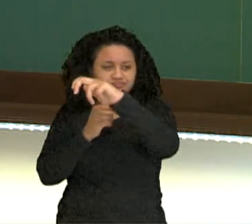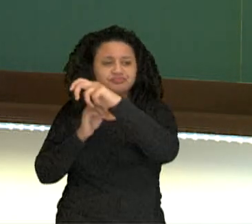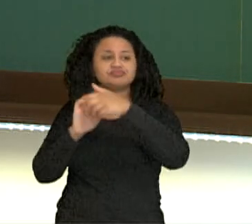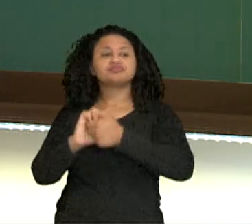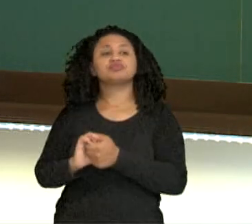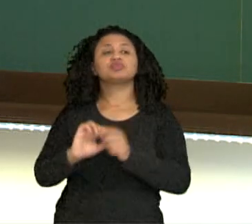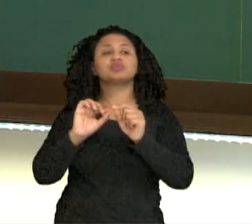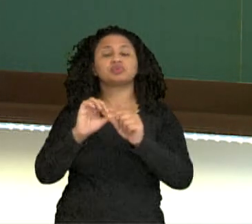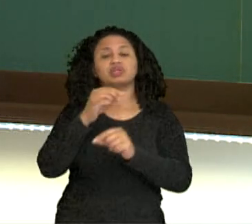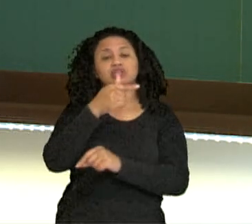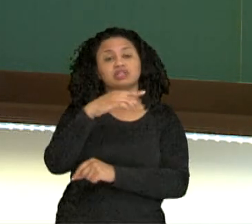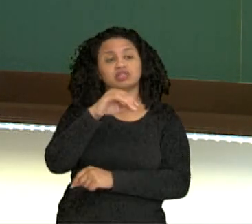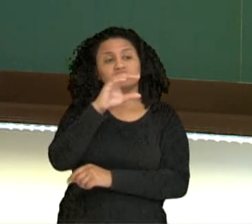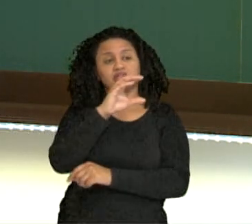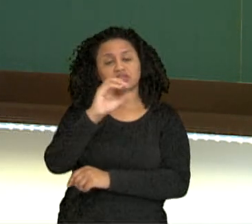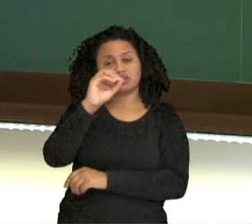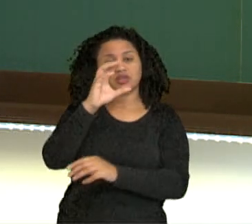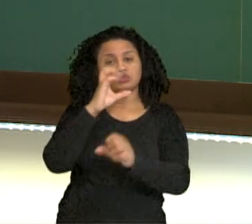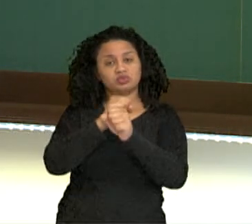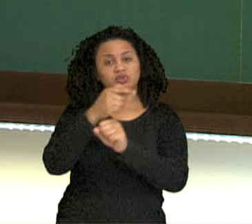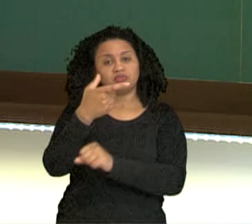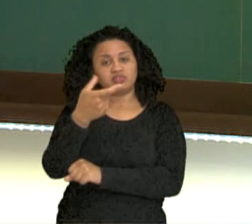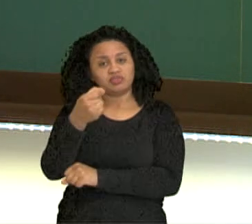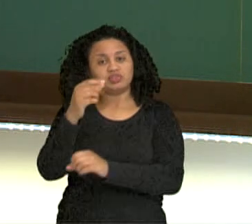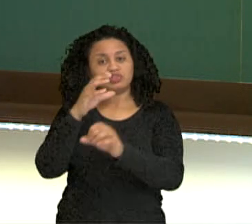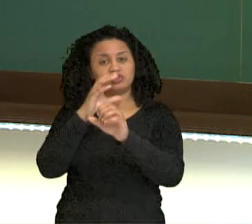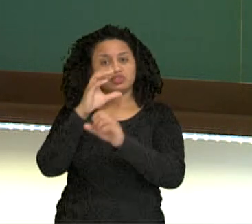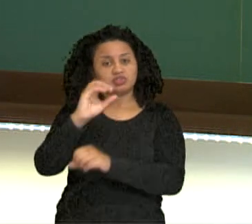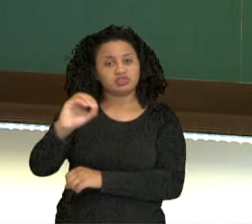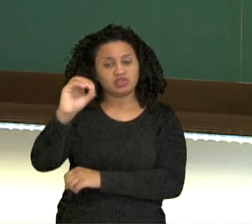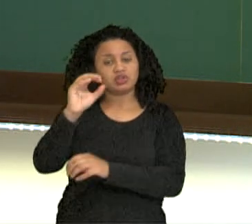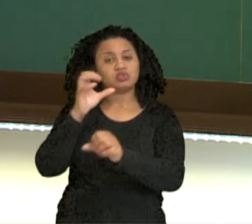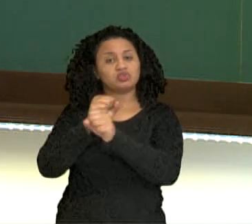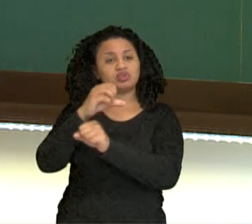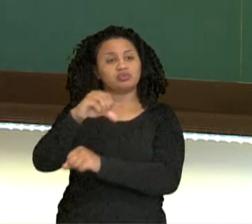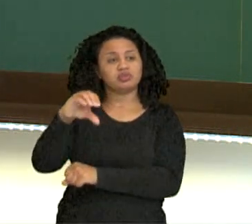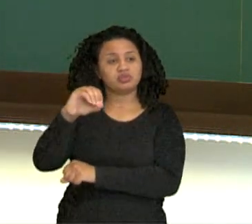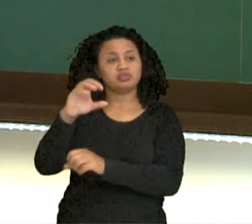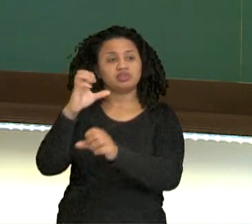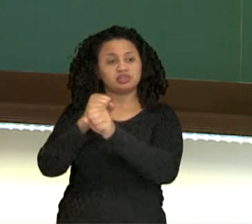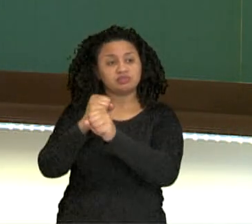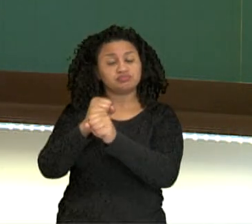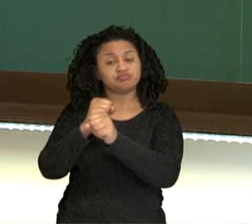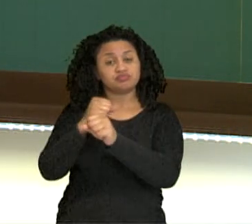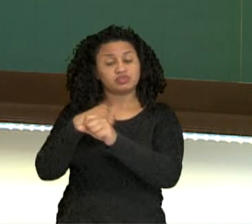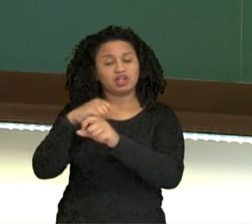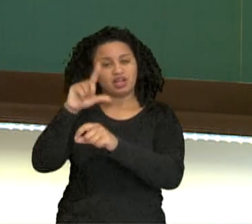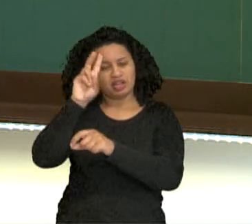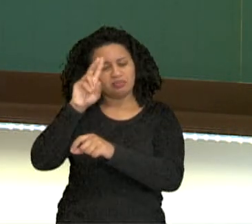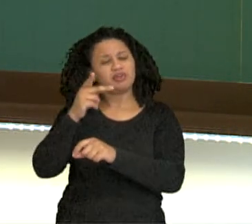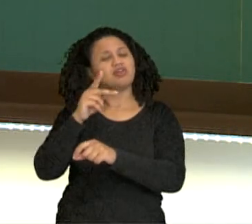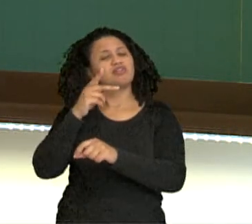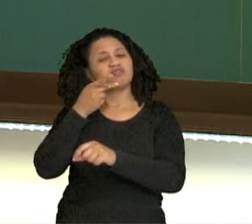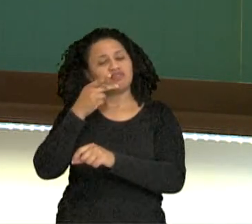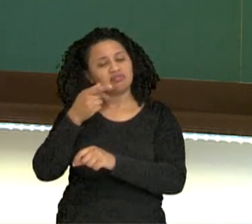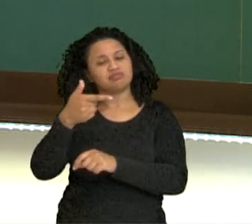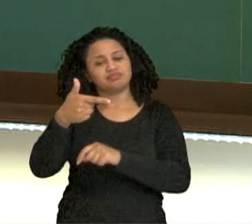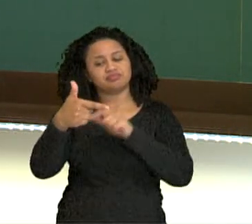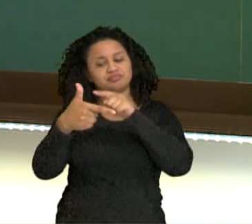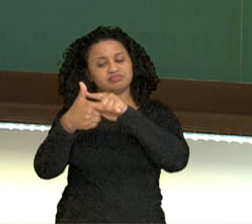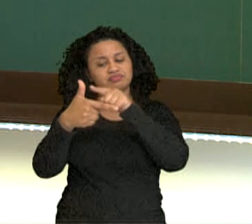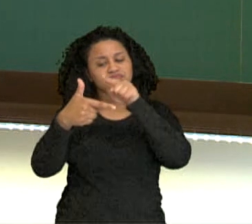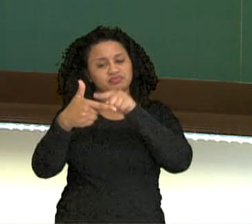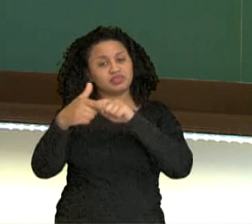degraus. 70 graus mais 20, 90. Com o ângulo reto, lembra que a prof deu a dica que é